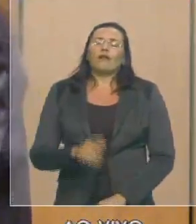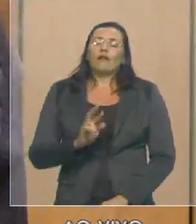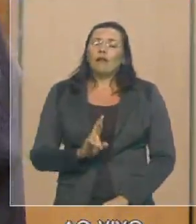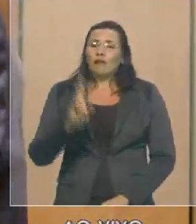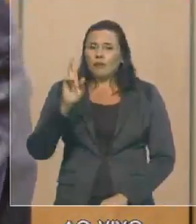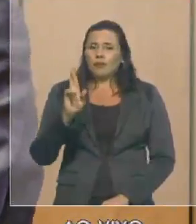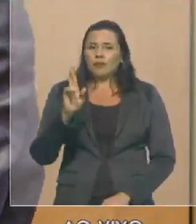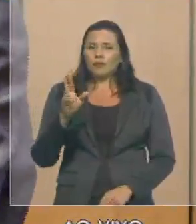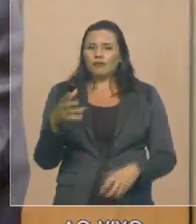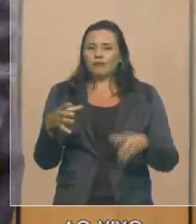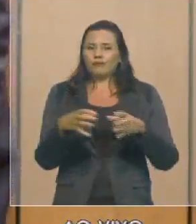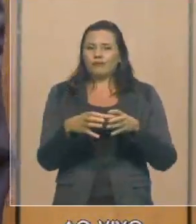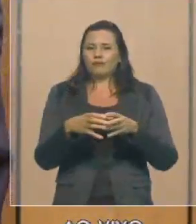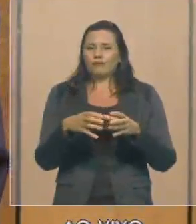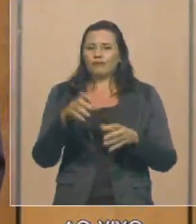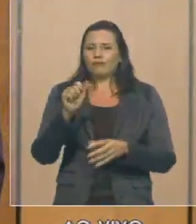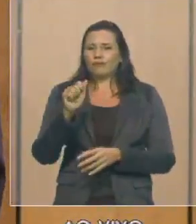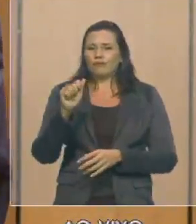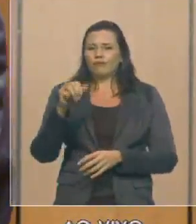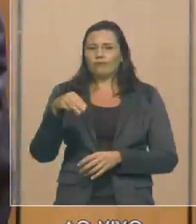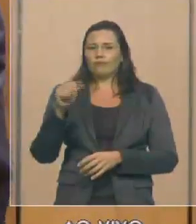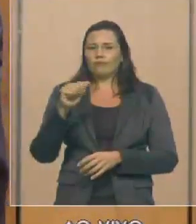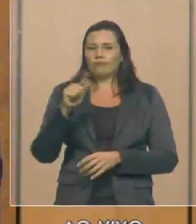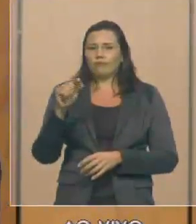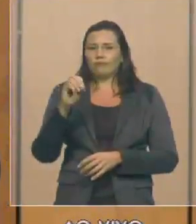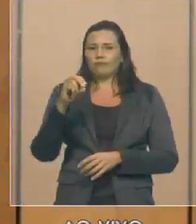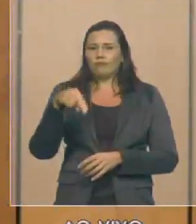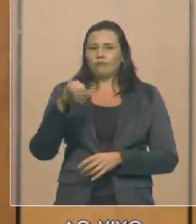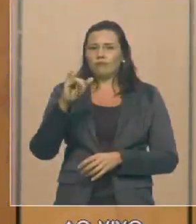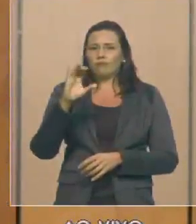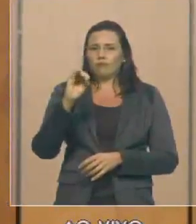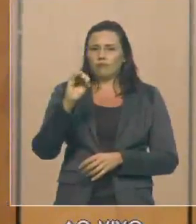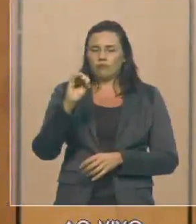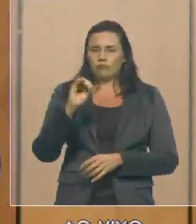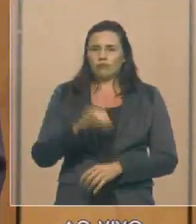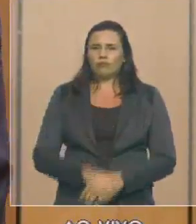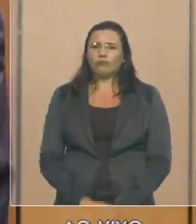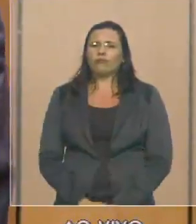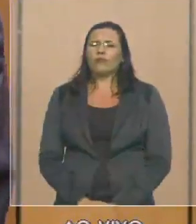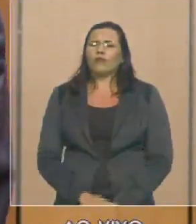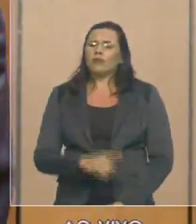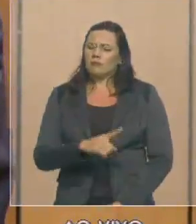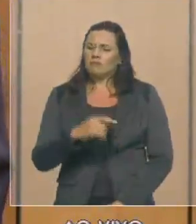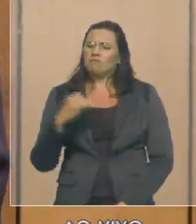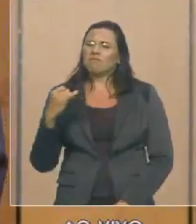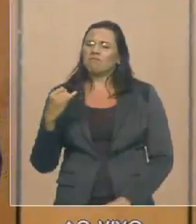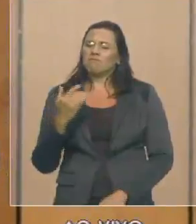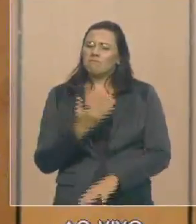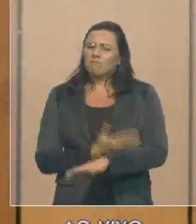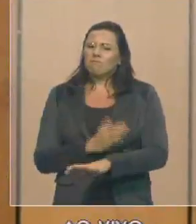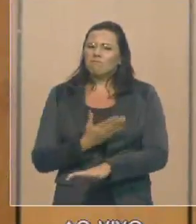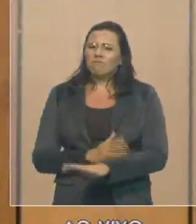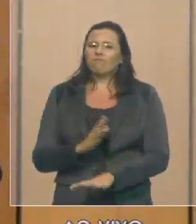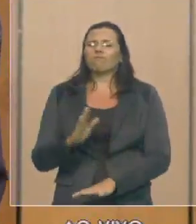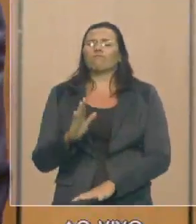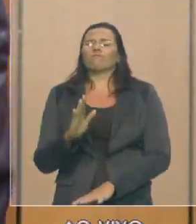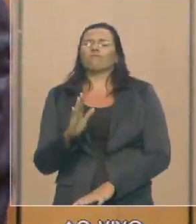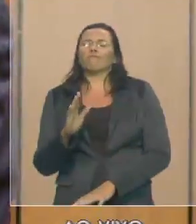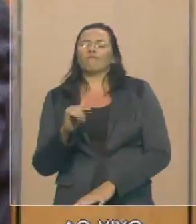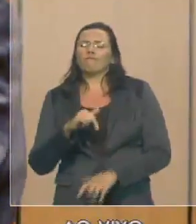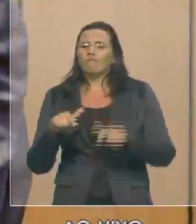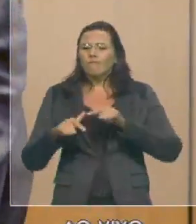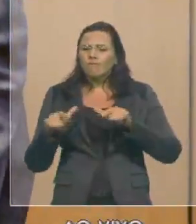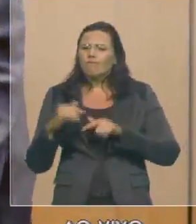prestar contas com todos os nossos irmãos e irmãs maranhenses dessa importante atividade, dessa importante agenda que nós tivemos